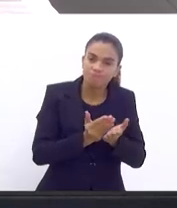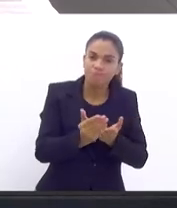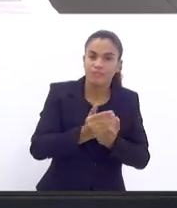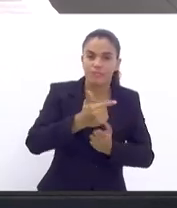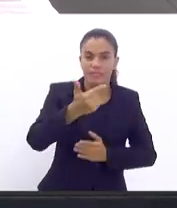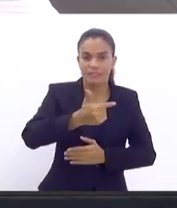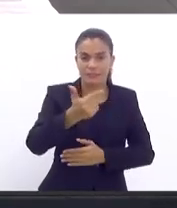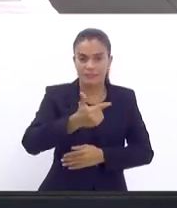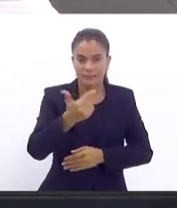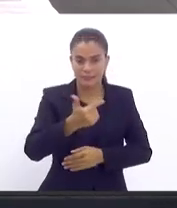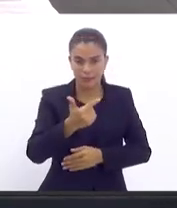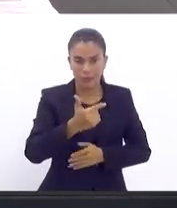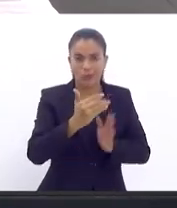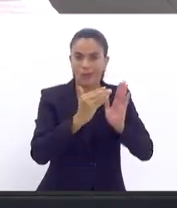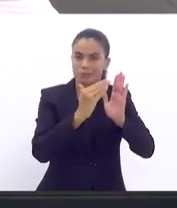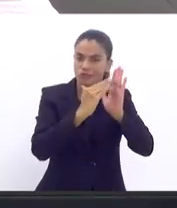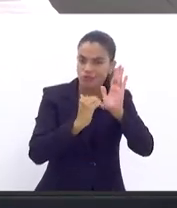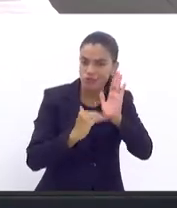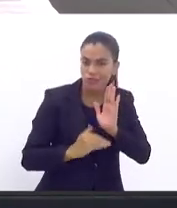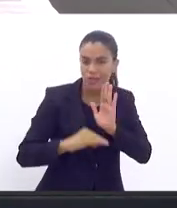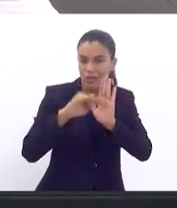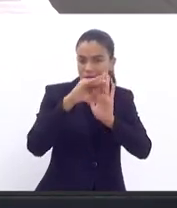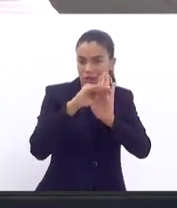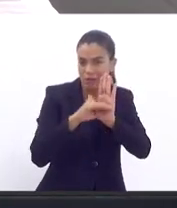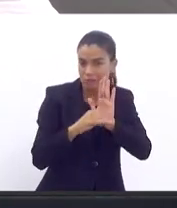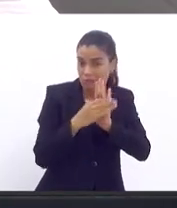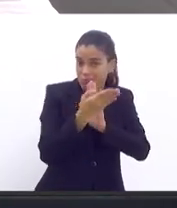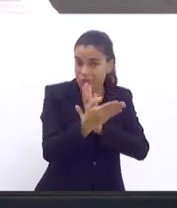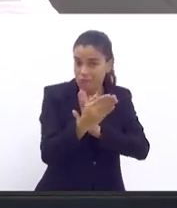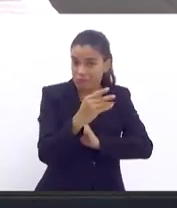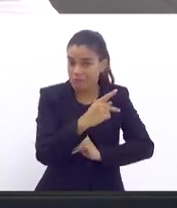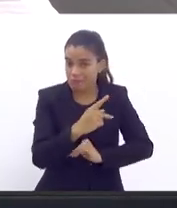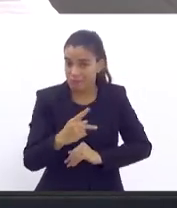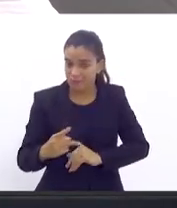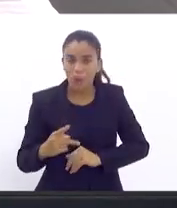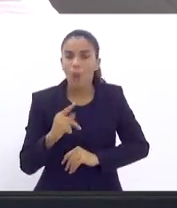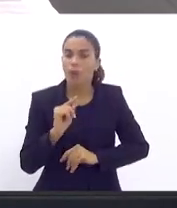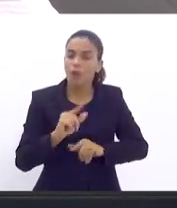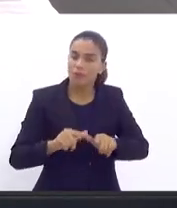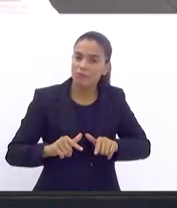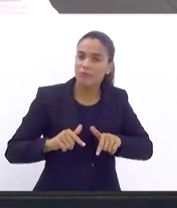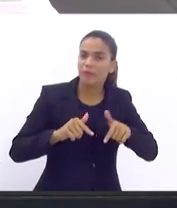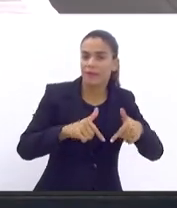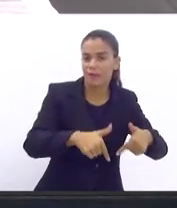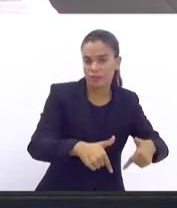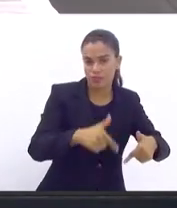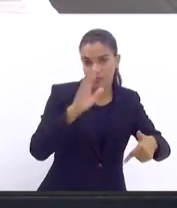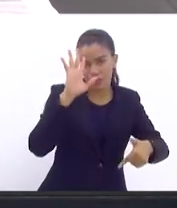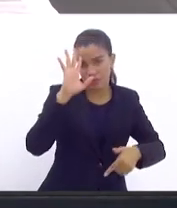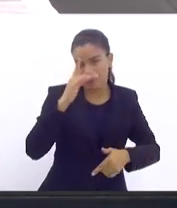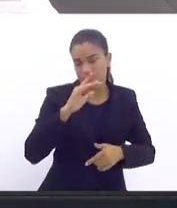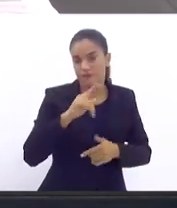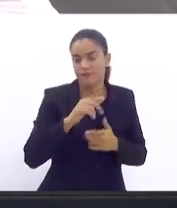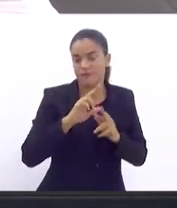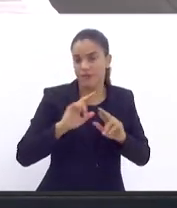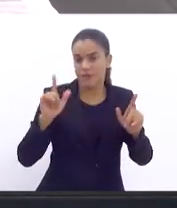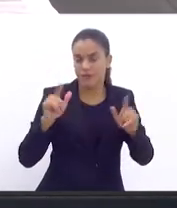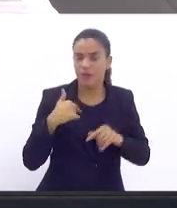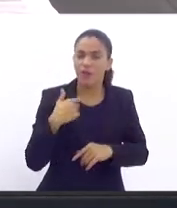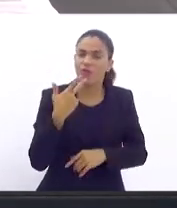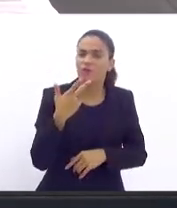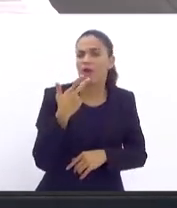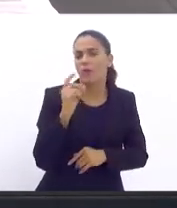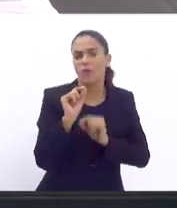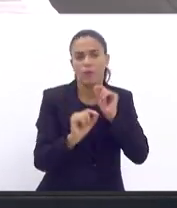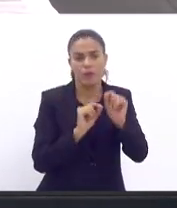segunda retirada de pauta vossa excelência procederia procederia diferente eu queria só dizer o